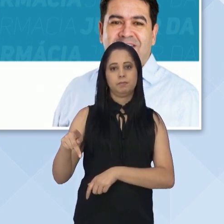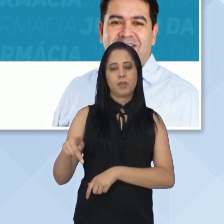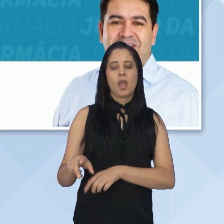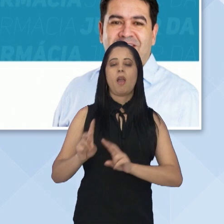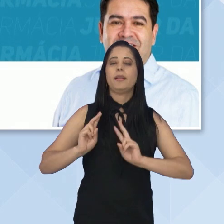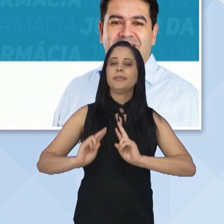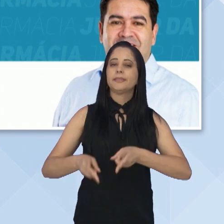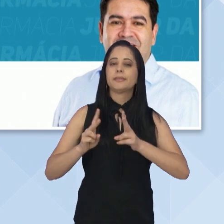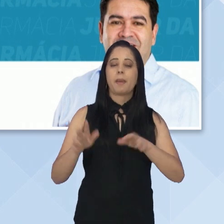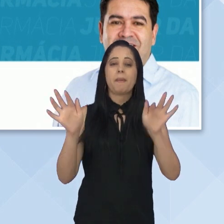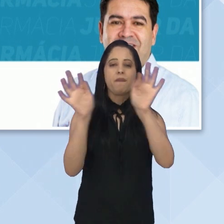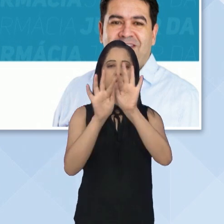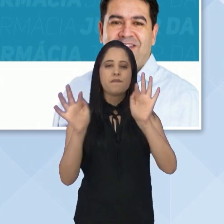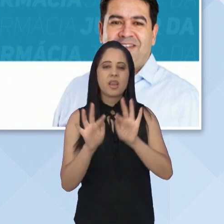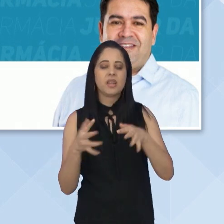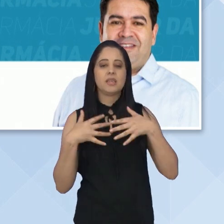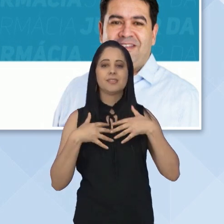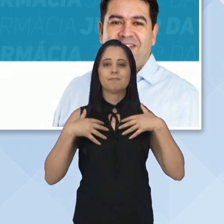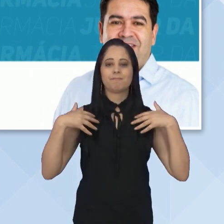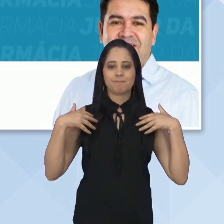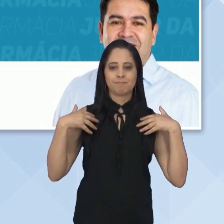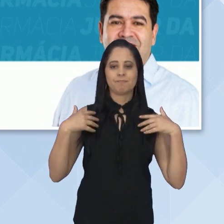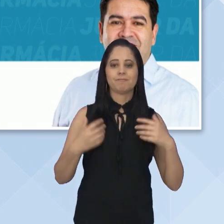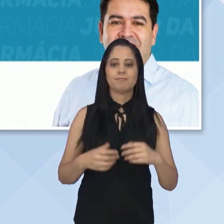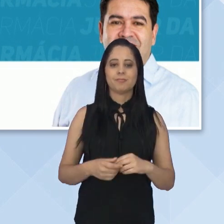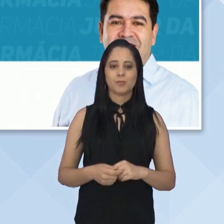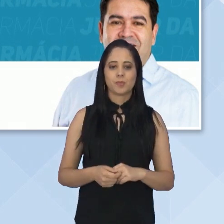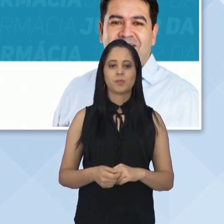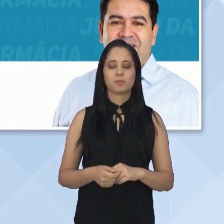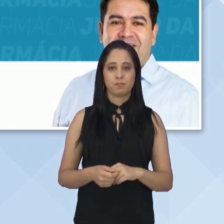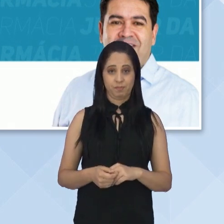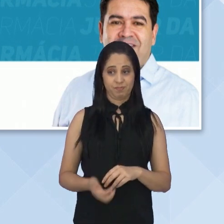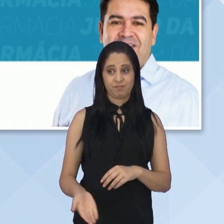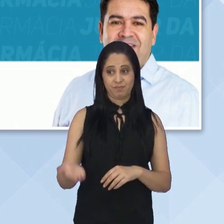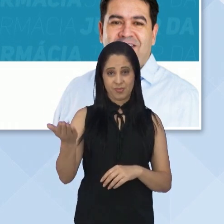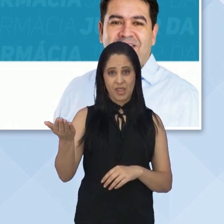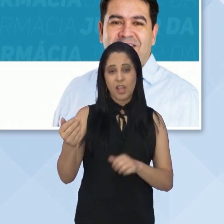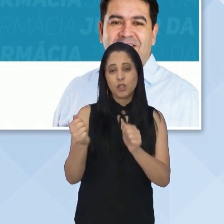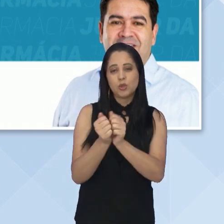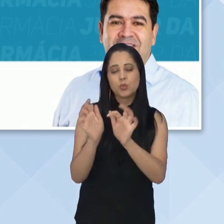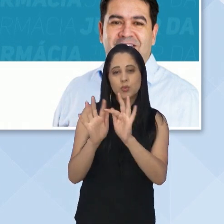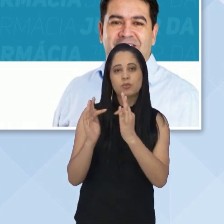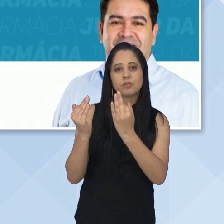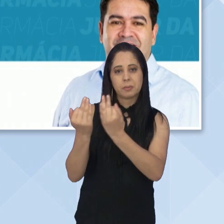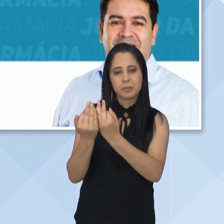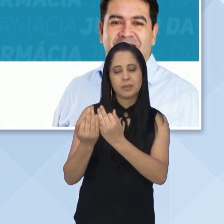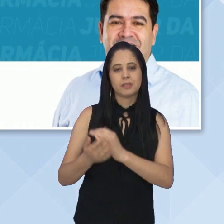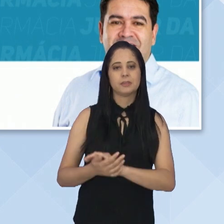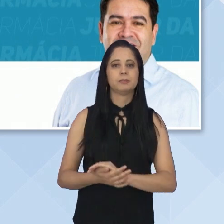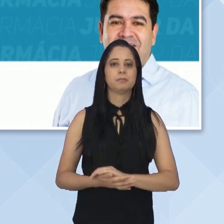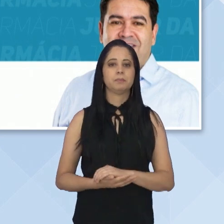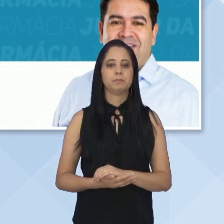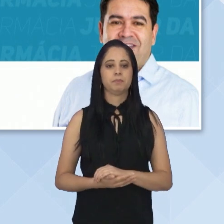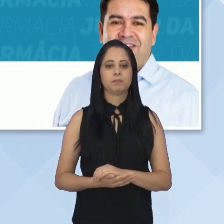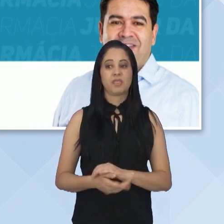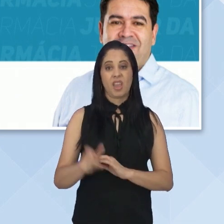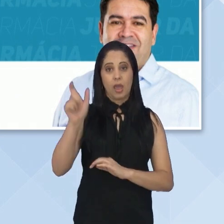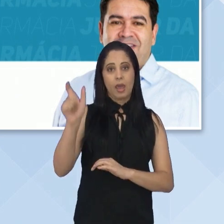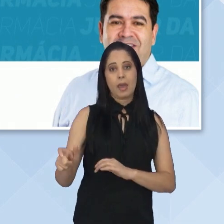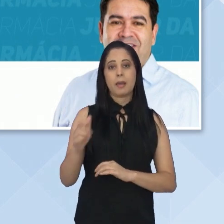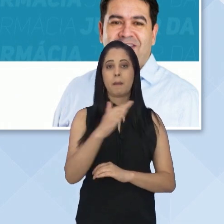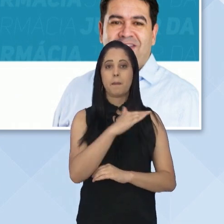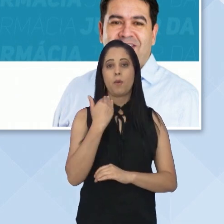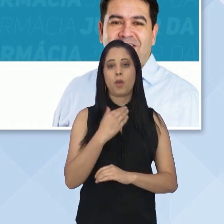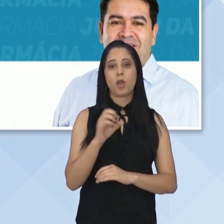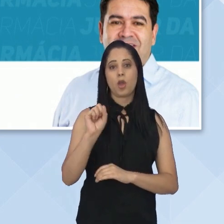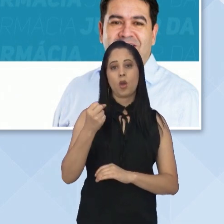alegria, ser espontâneo, e essa alegria ao lado da sua família. Faleceu no dia 8